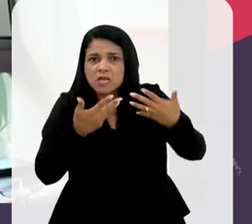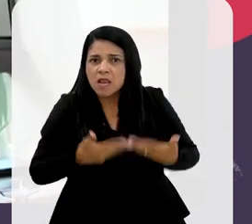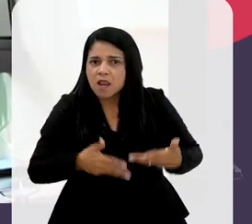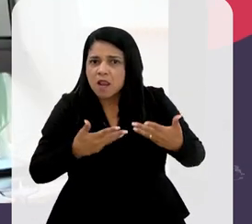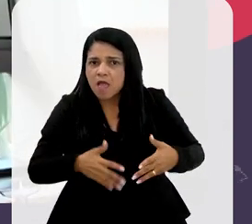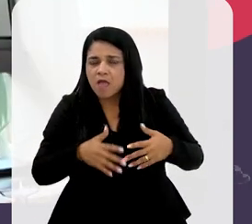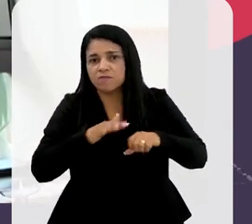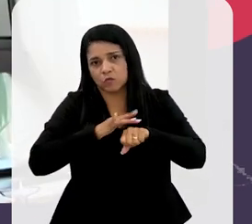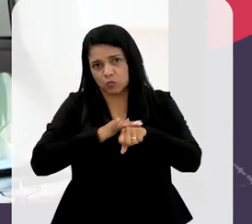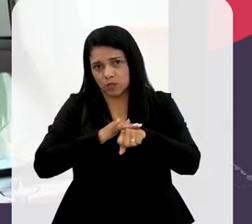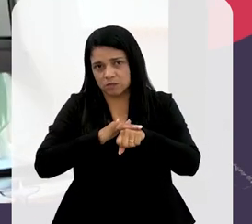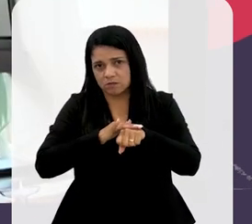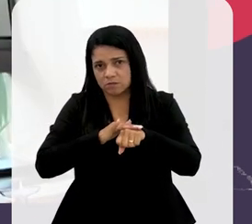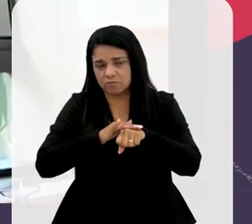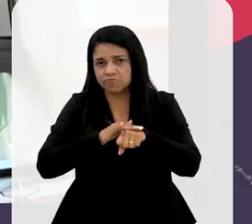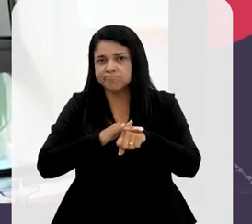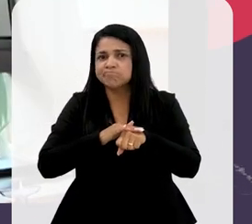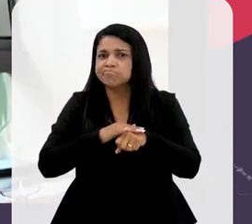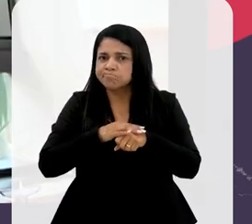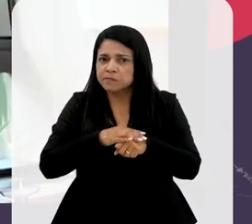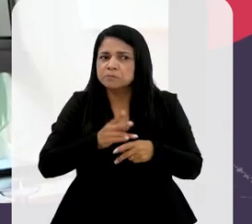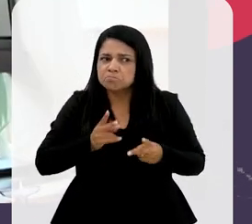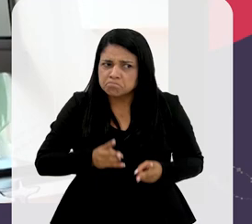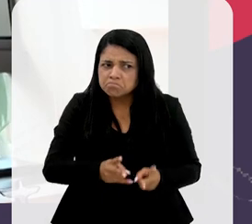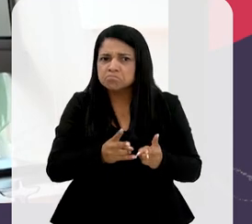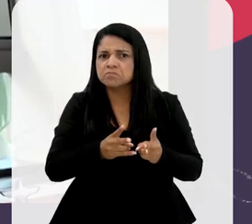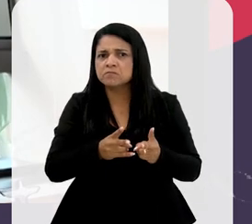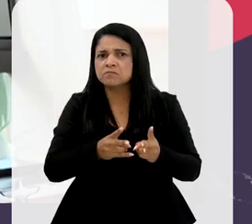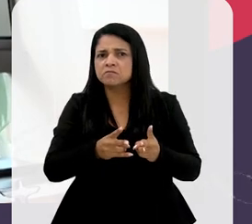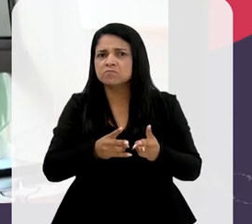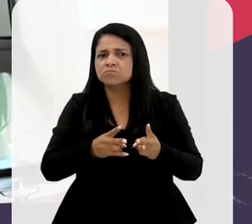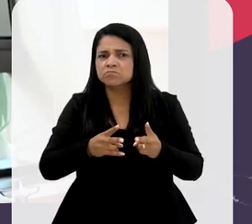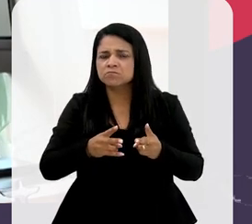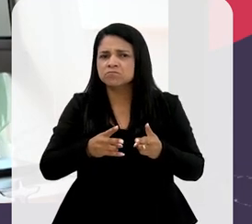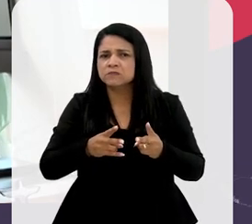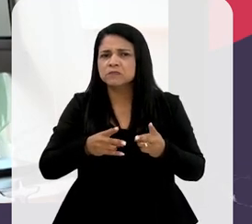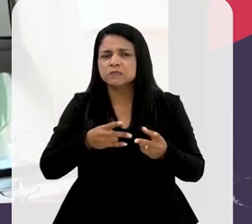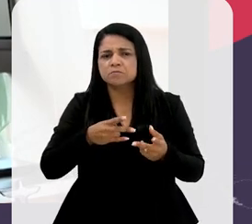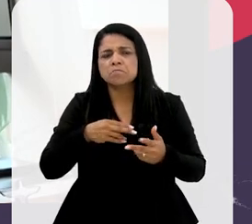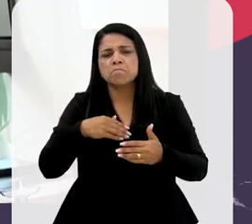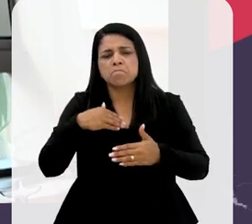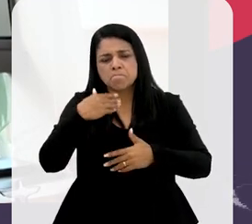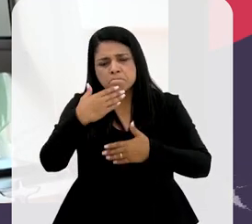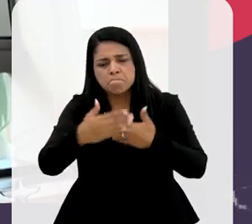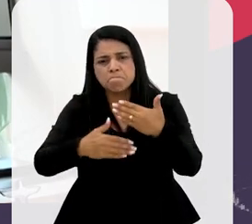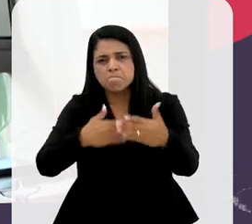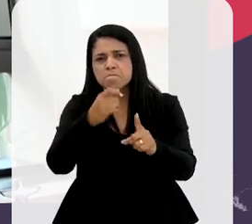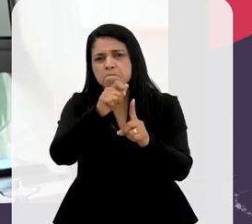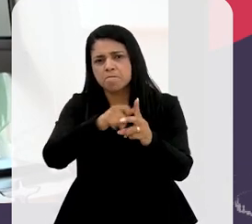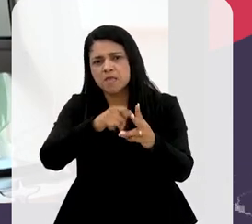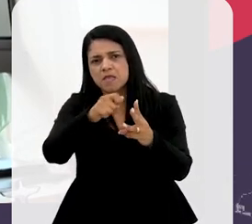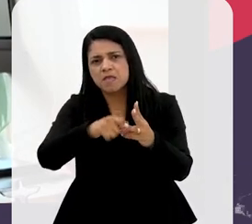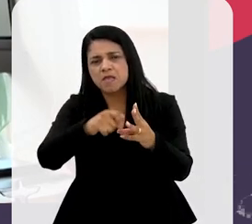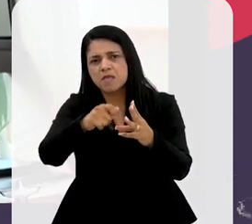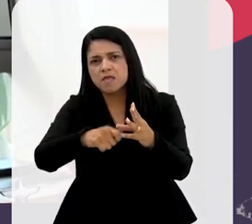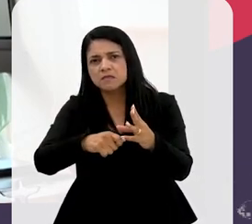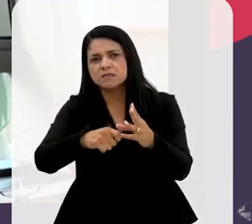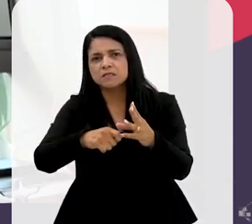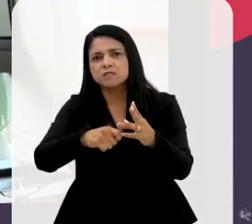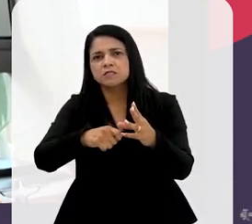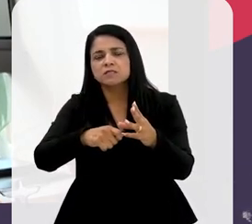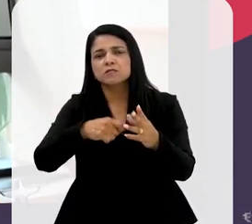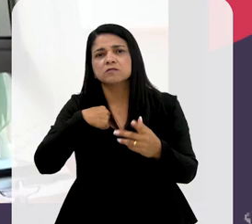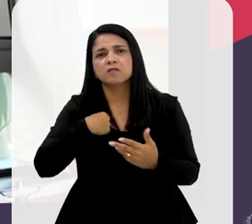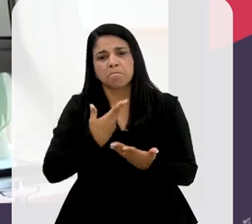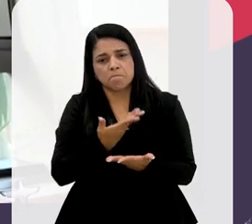pacientes com formas leves da doença e que, mesmo com formas leves, evoluíam meses e meses com a